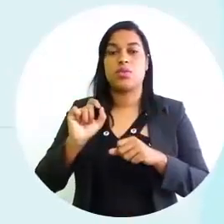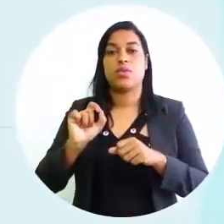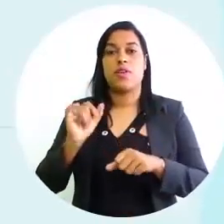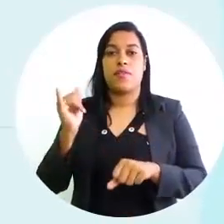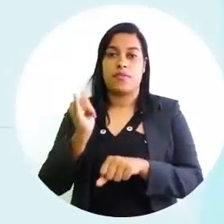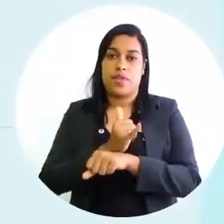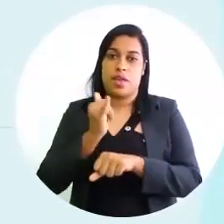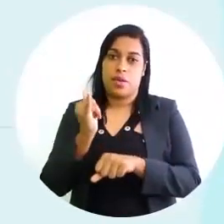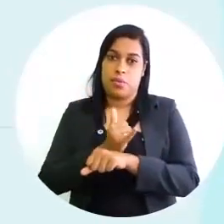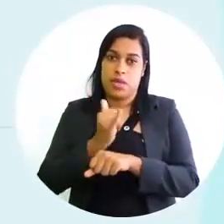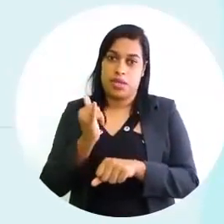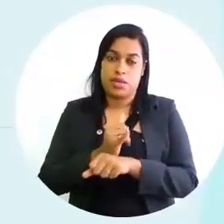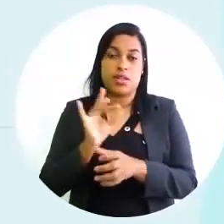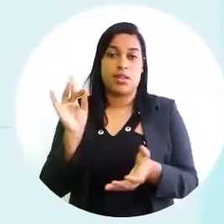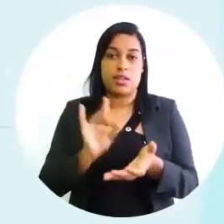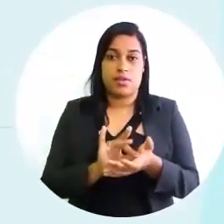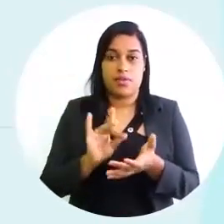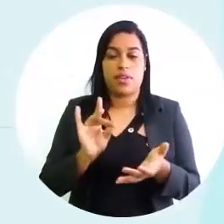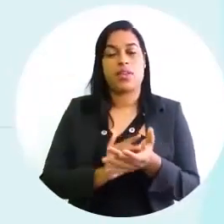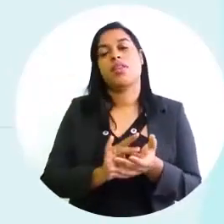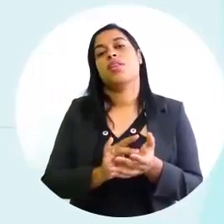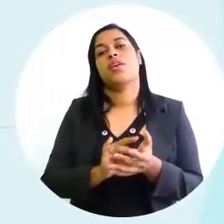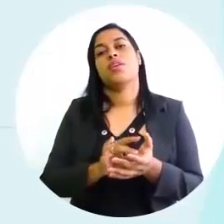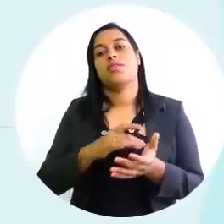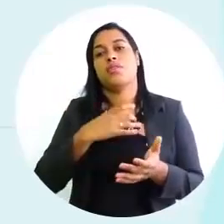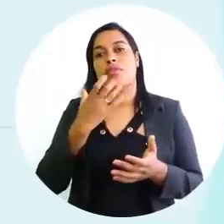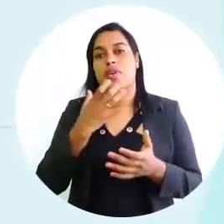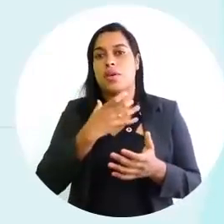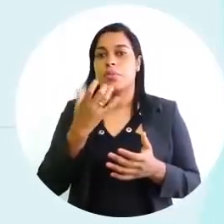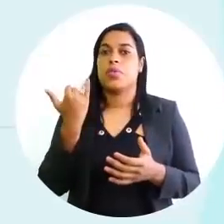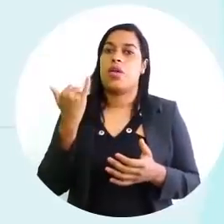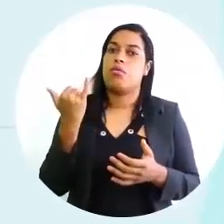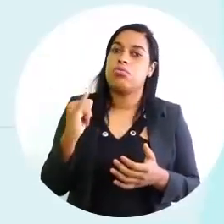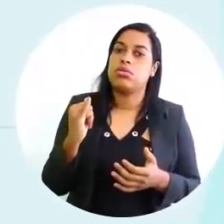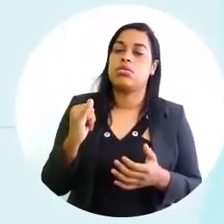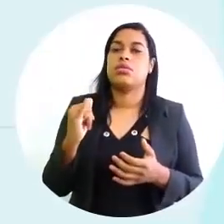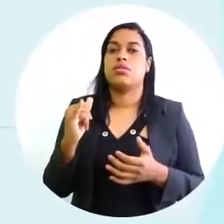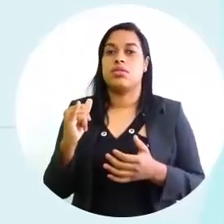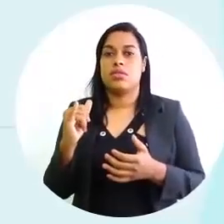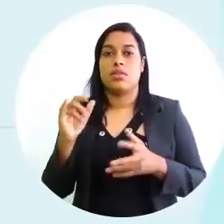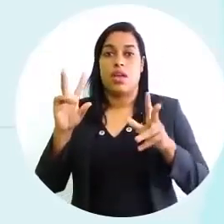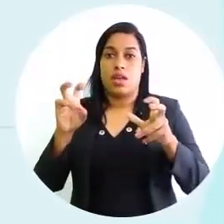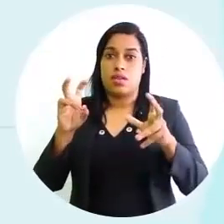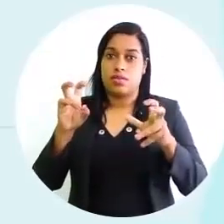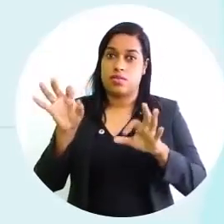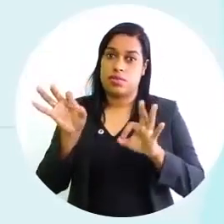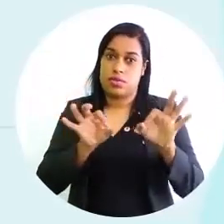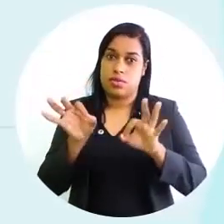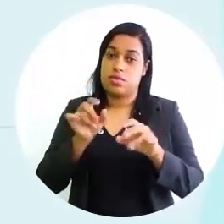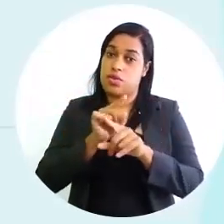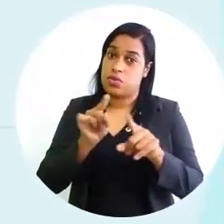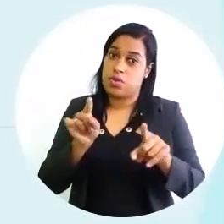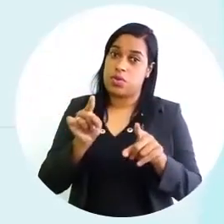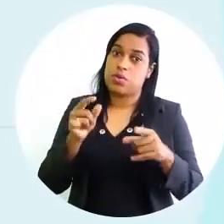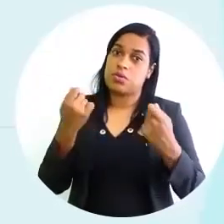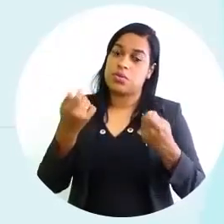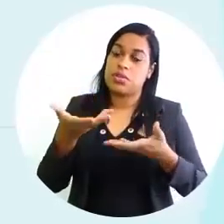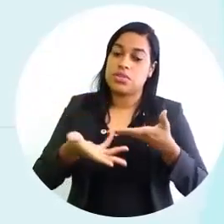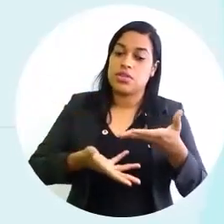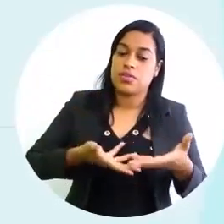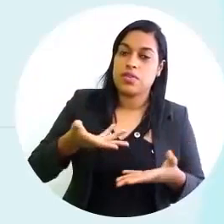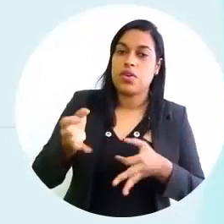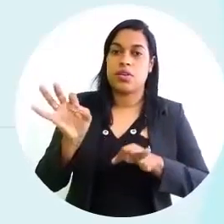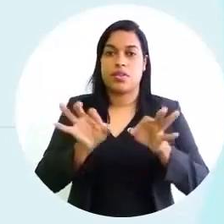ferramentas que, na verdade, são vocabulários controlados, são listas de assuntos, estruturados ou não, que vão servir para